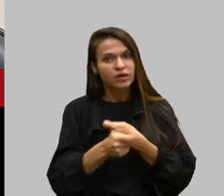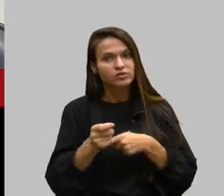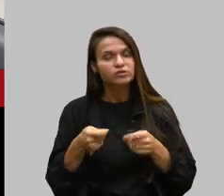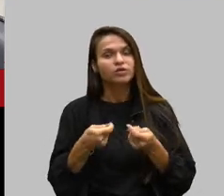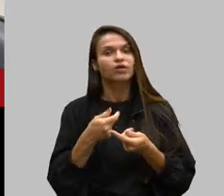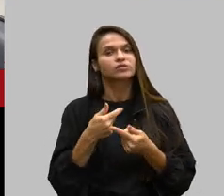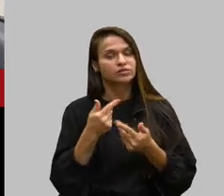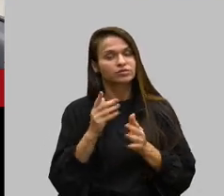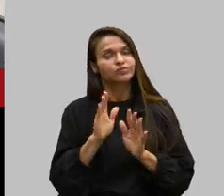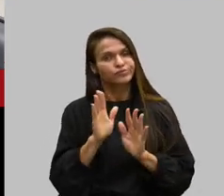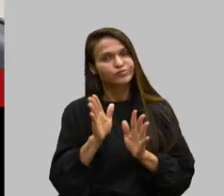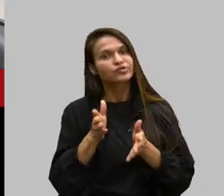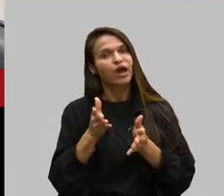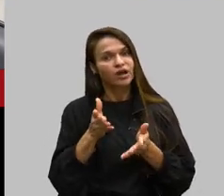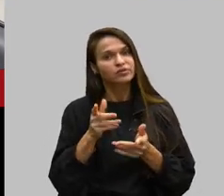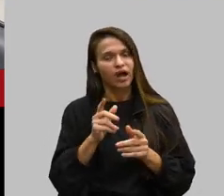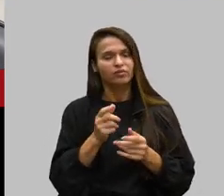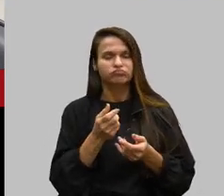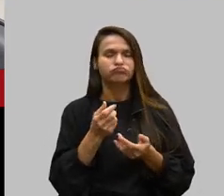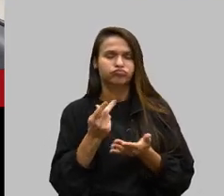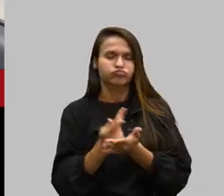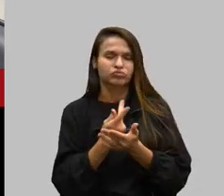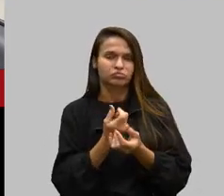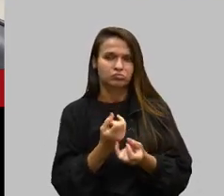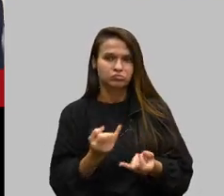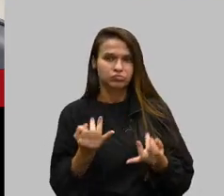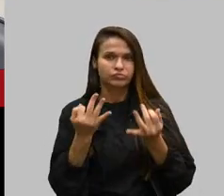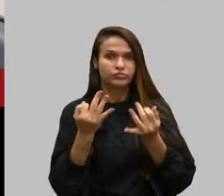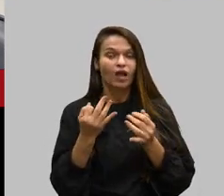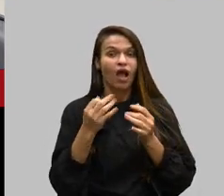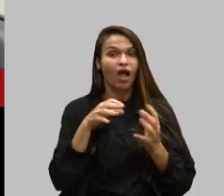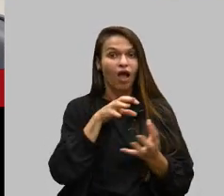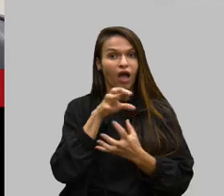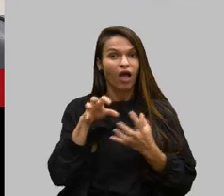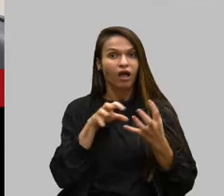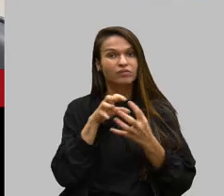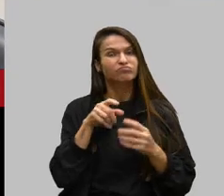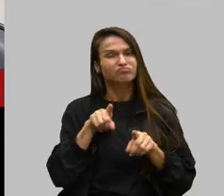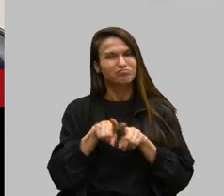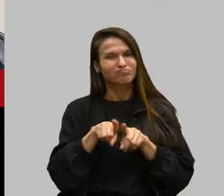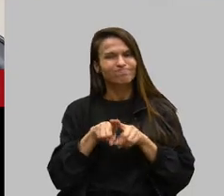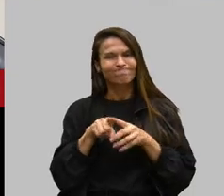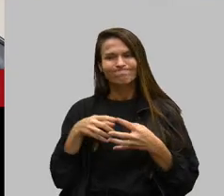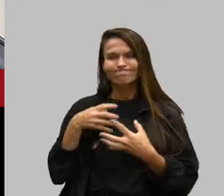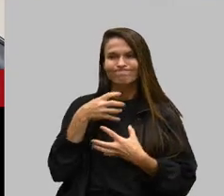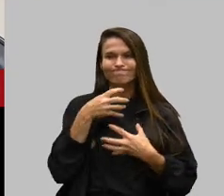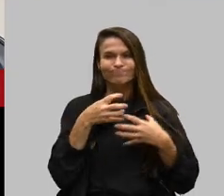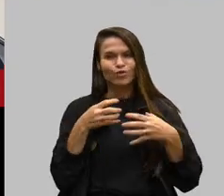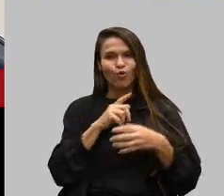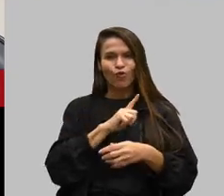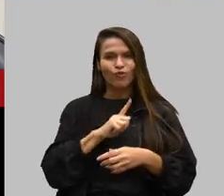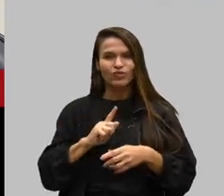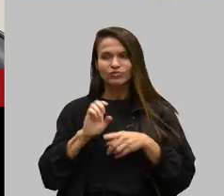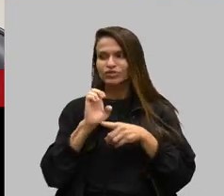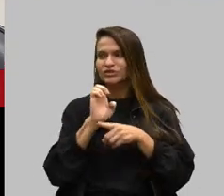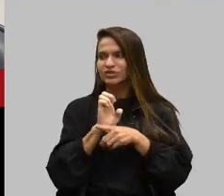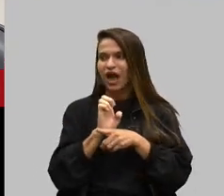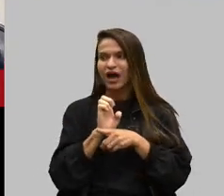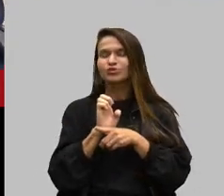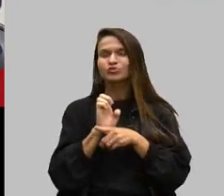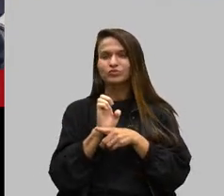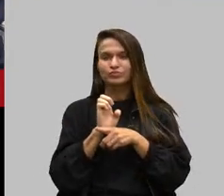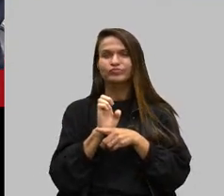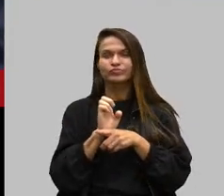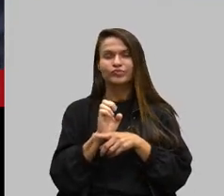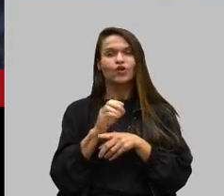as coisas estão realmente acontecendo Essa greve também nos incomoda incomoda o governo do estado né e